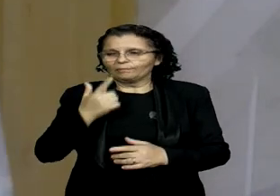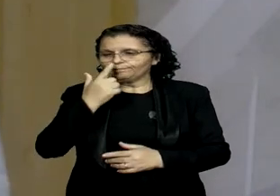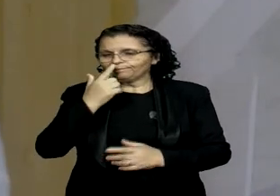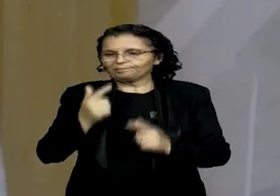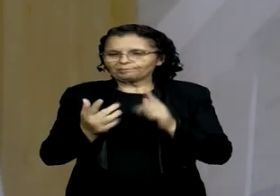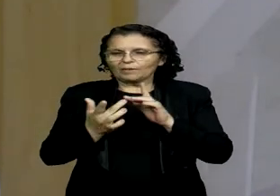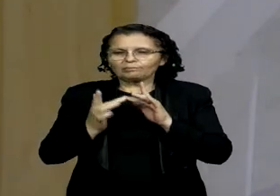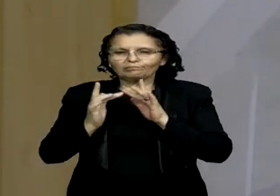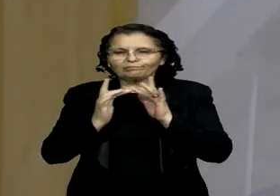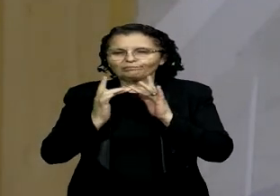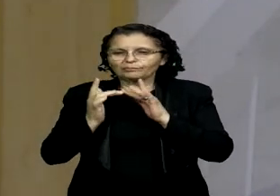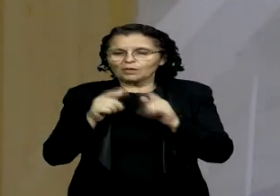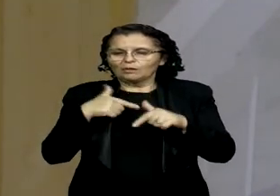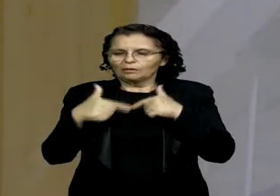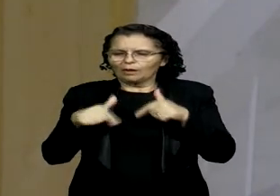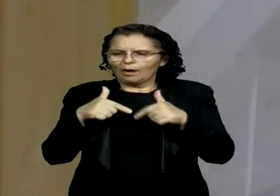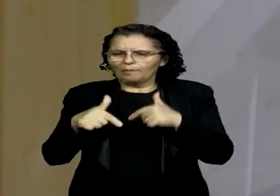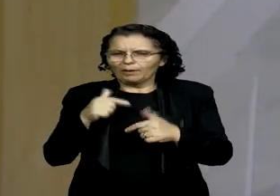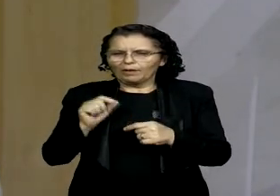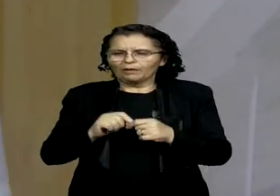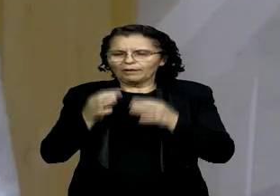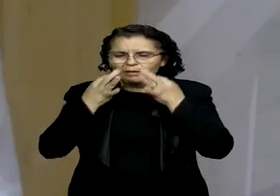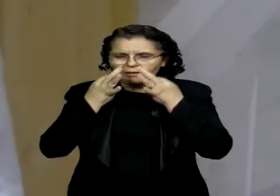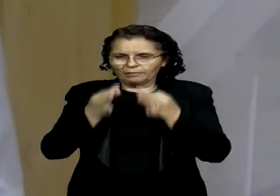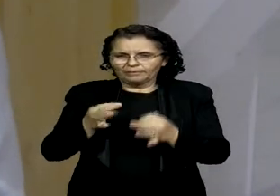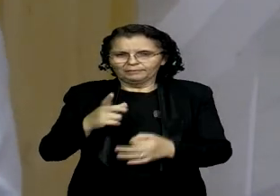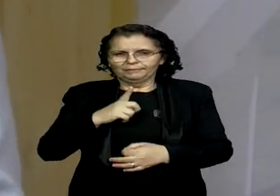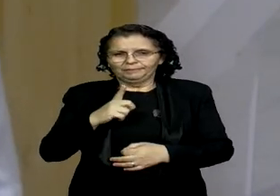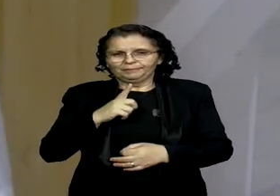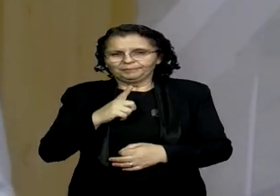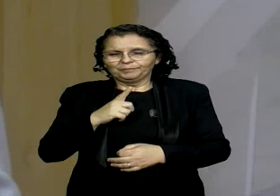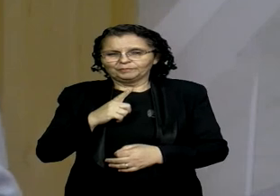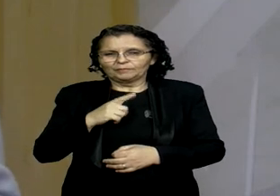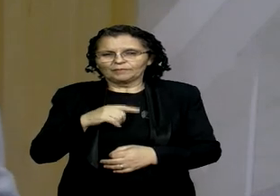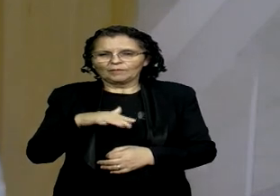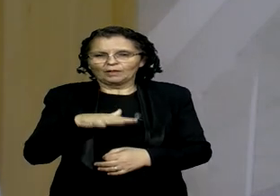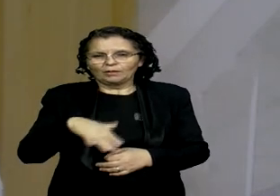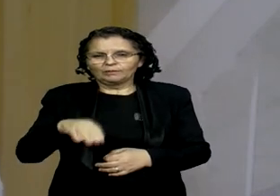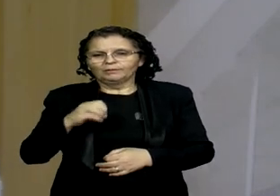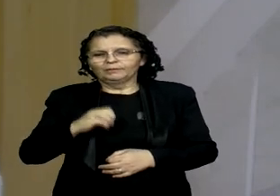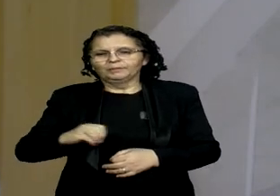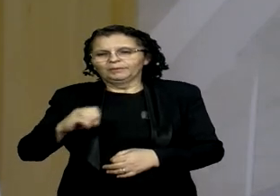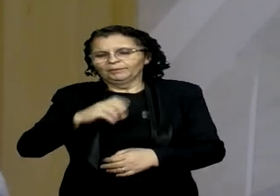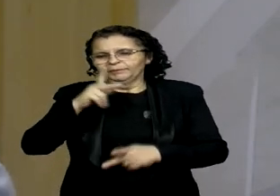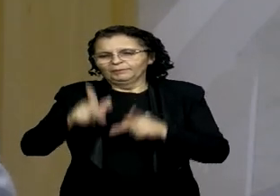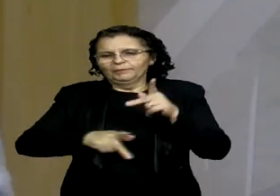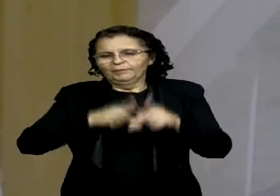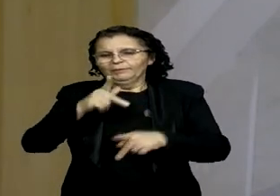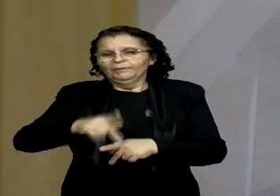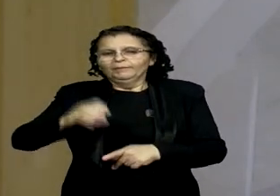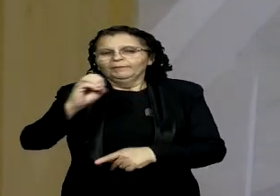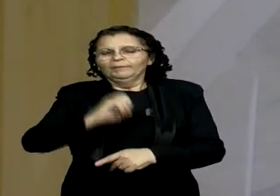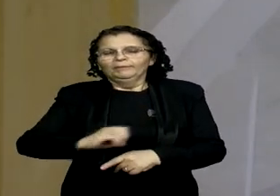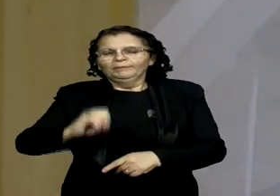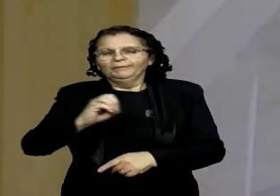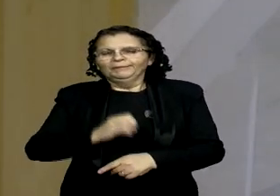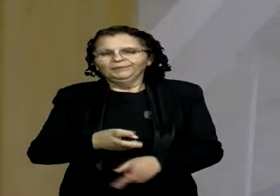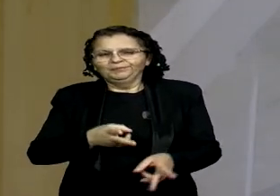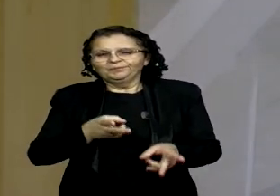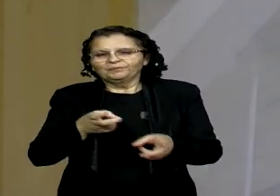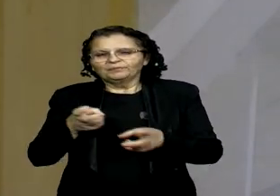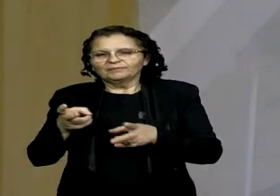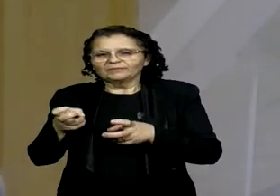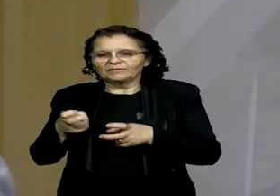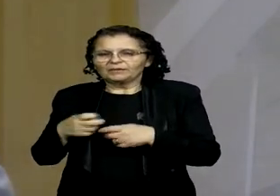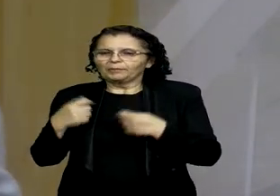tem com as pessoas, o trabalho que faz, a atenção que dá aos munícipes. E muitas vezes a gente vê lá uma